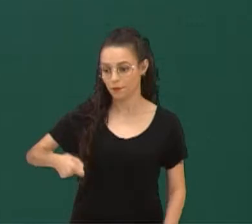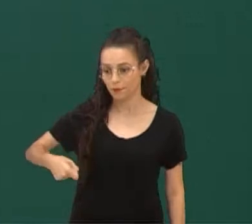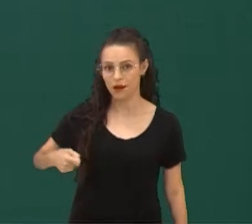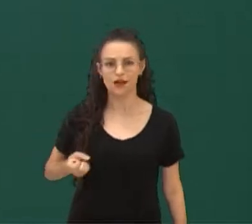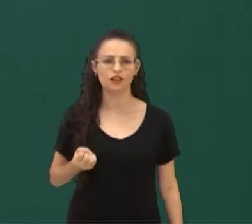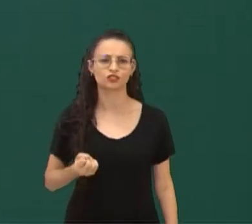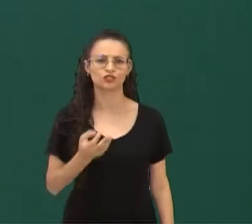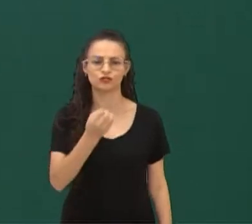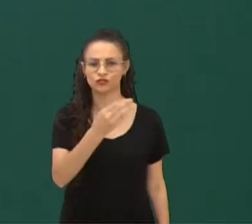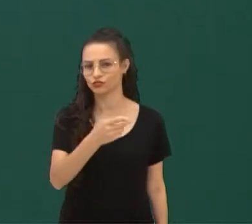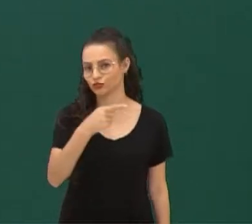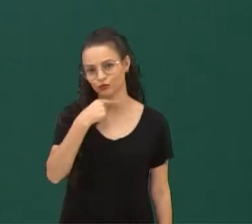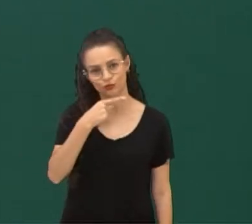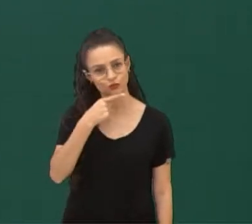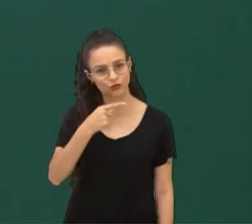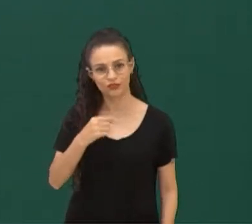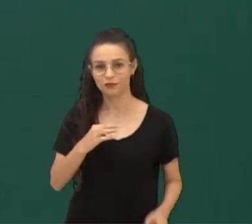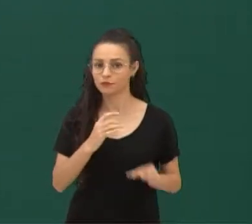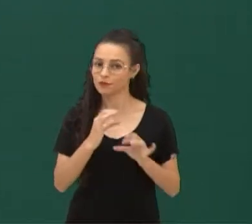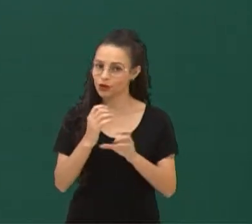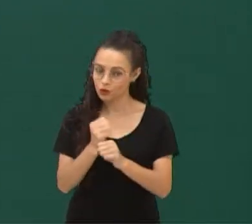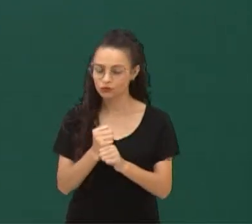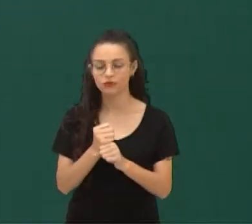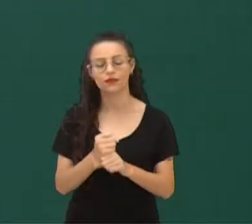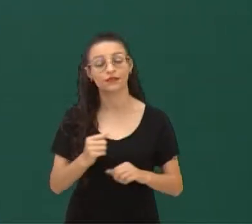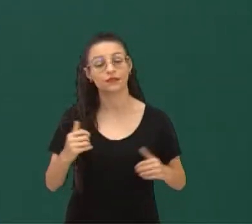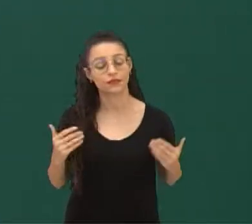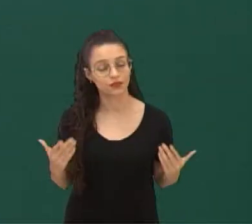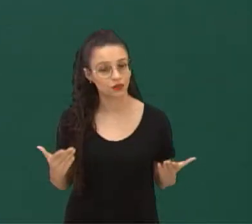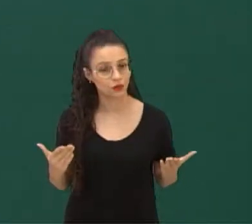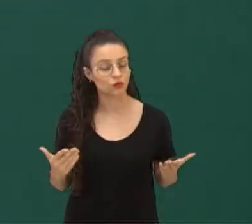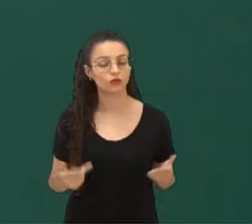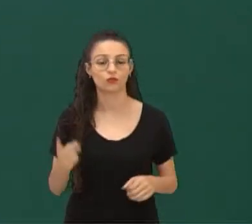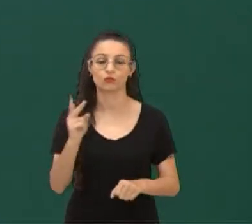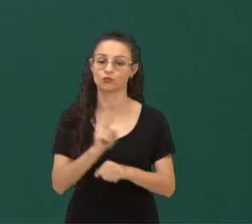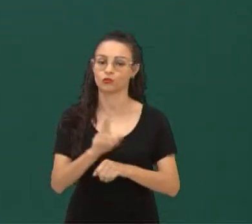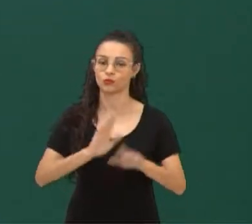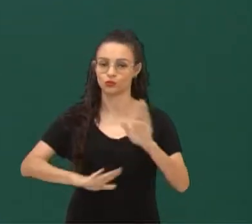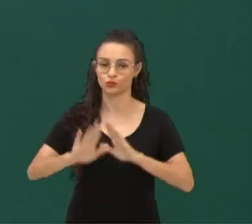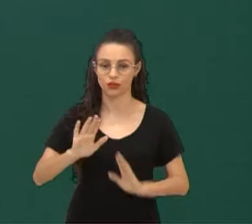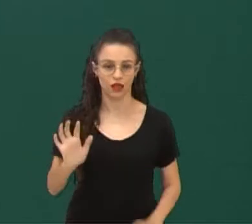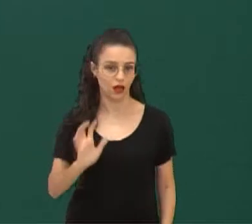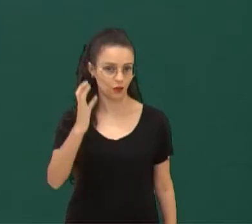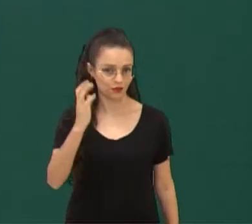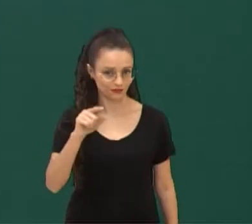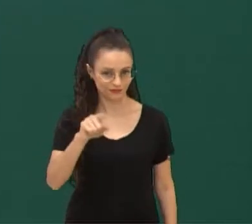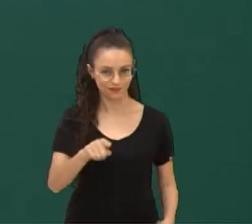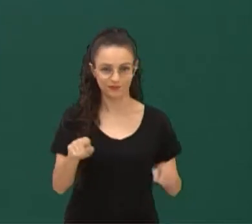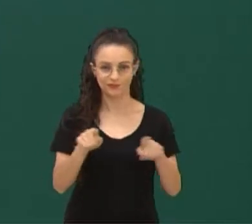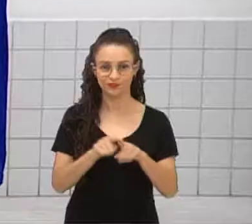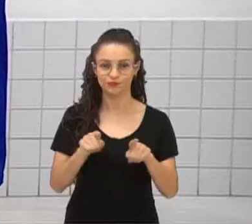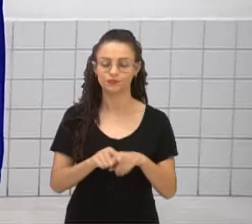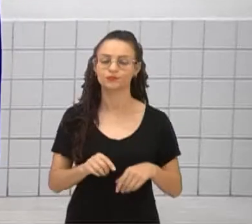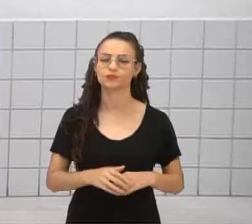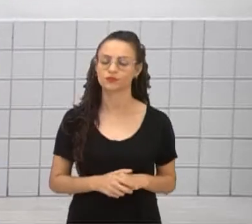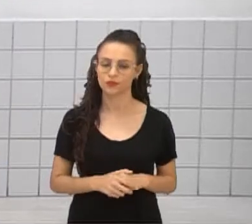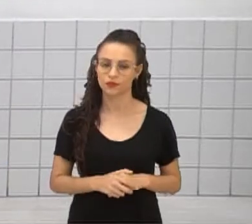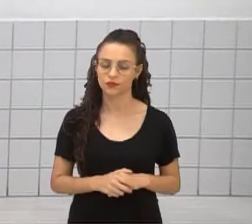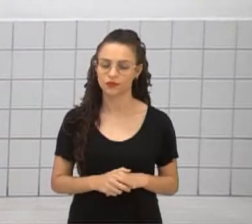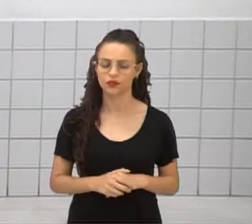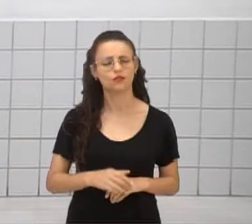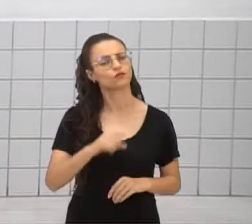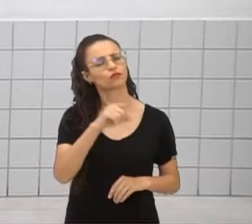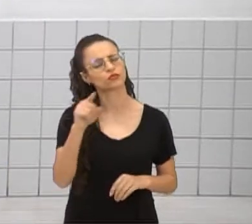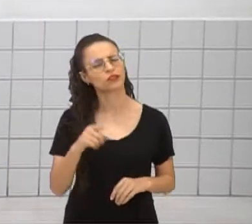viagem ela também não é comparável em inglês então tem que tomar cuidado quando acontecer isso também né teacher daí talvez